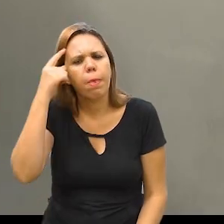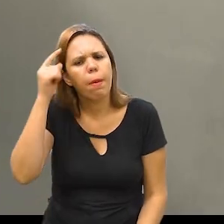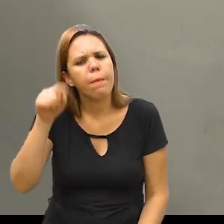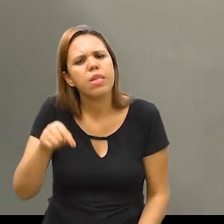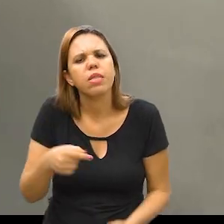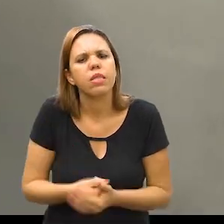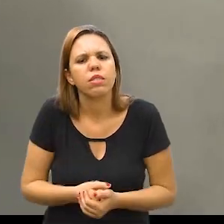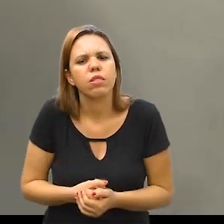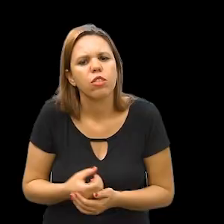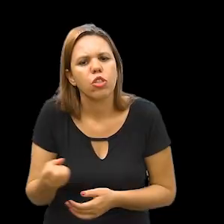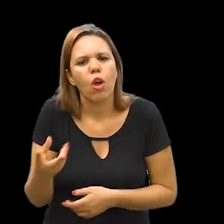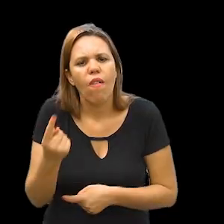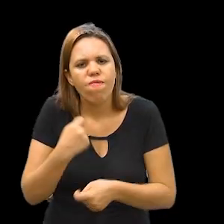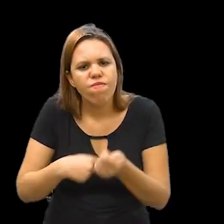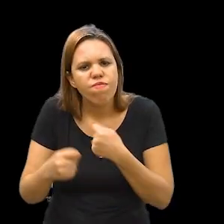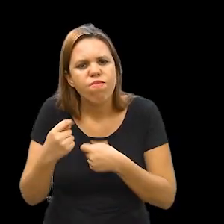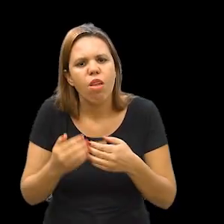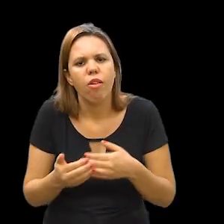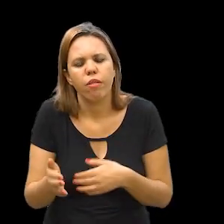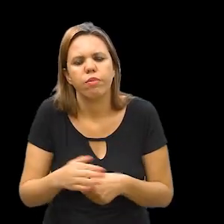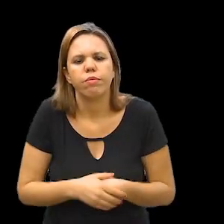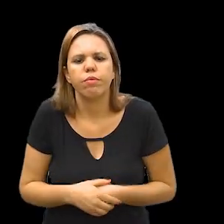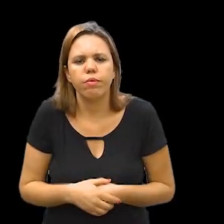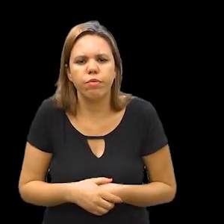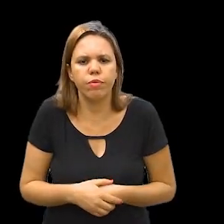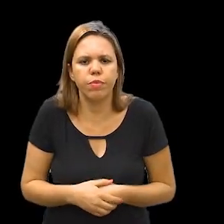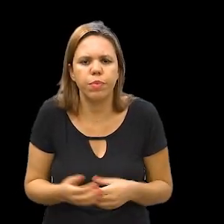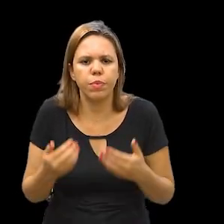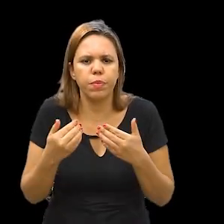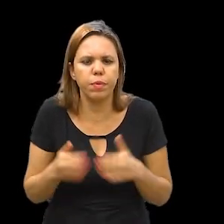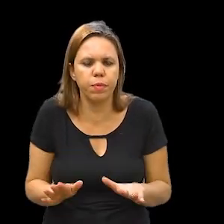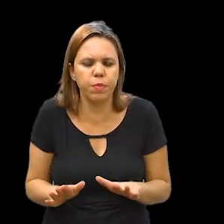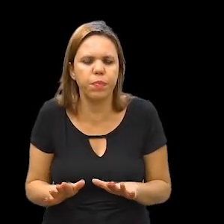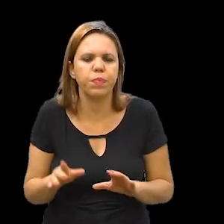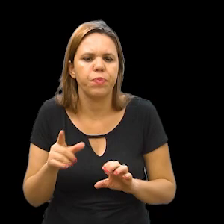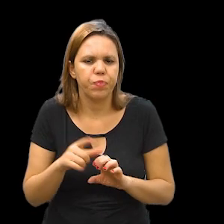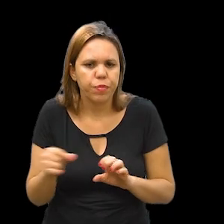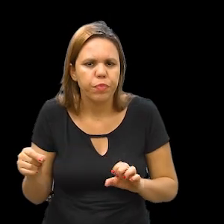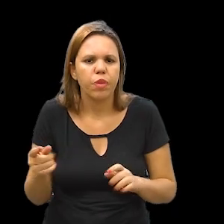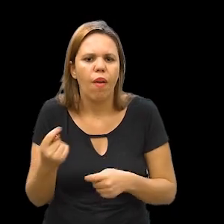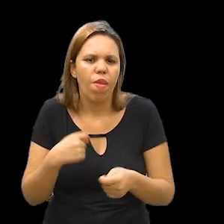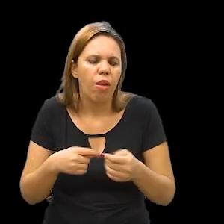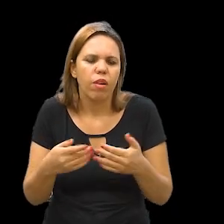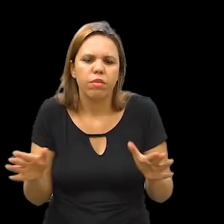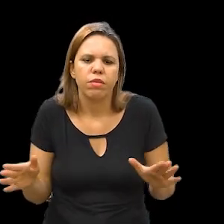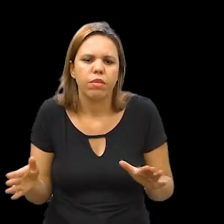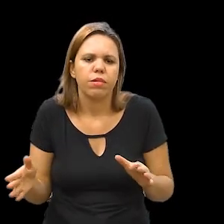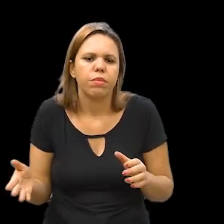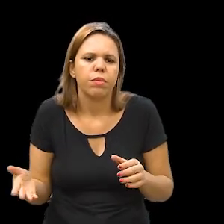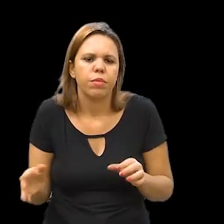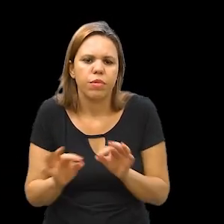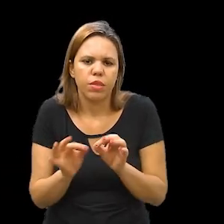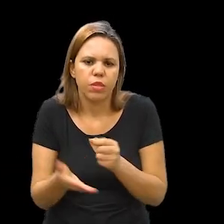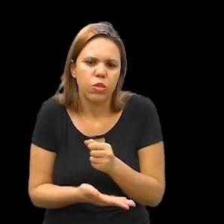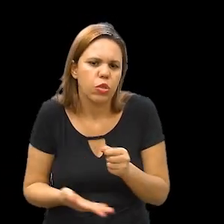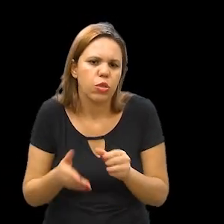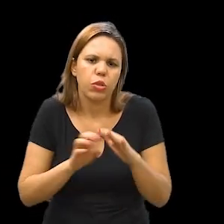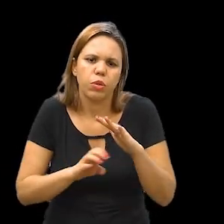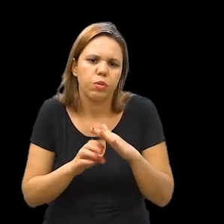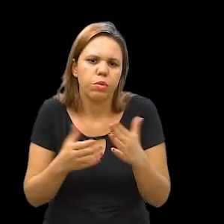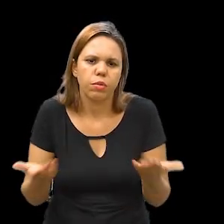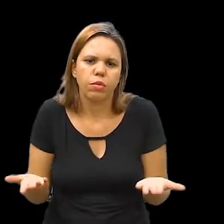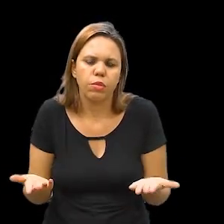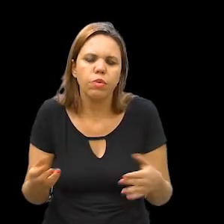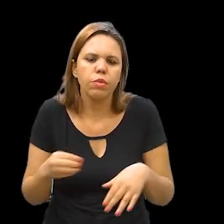pensando nessa nova economia em lançar algum empreendimento, seja o tamanho que for, startup, micro, pequena, média empresa,